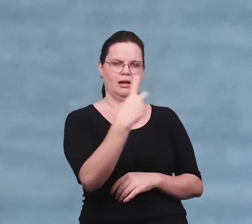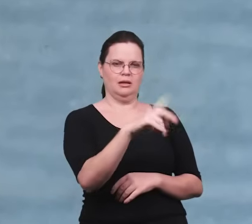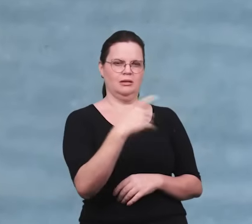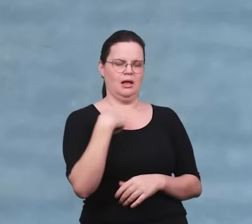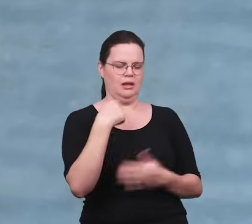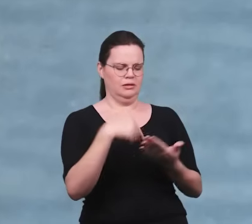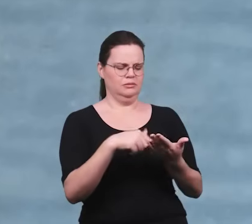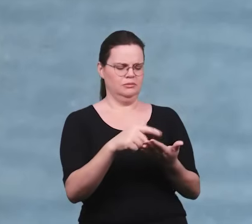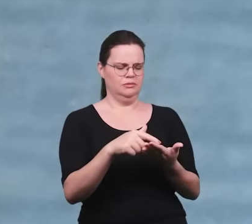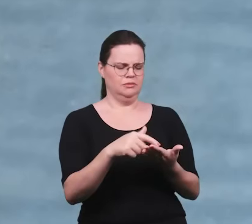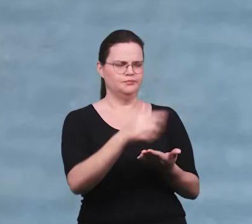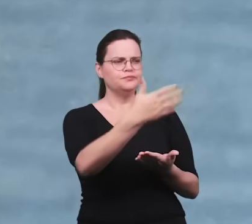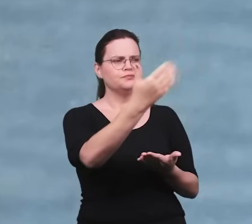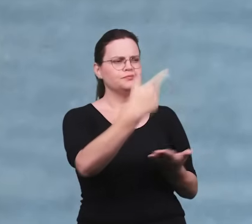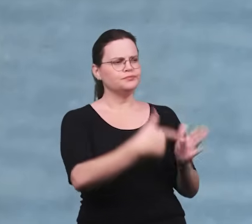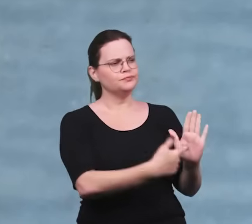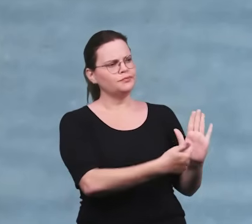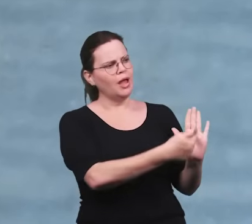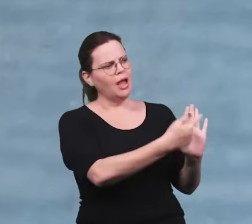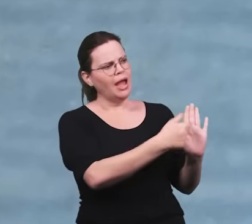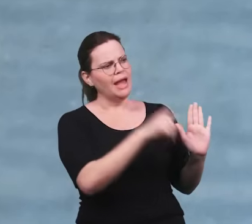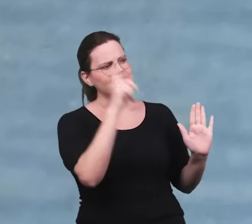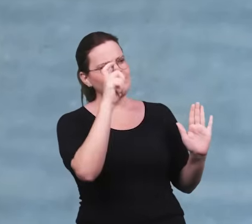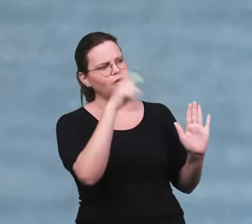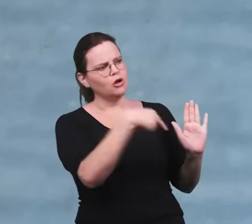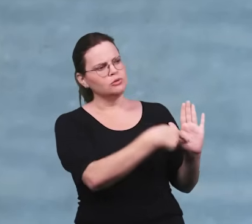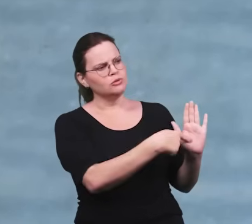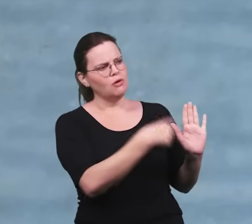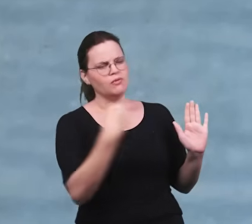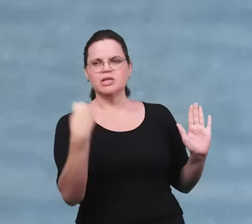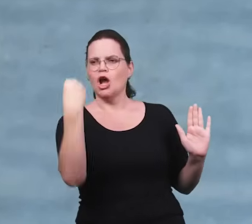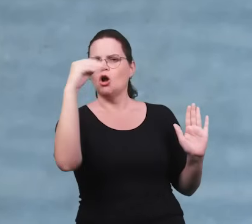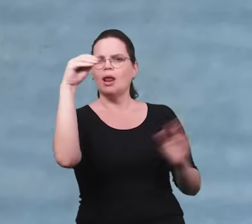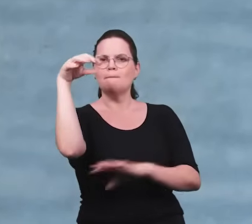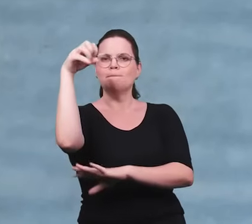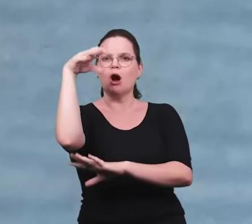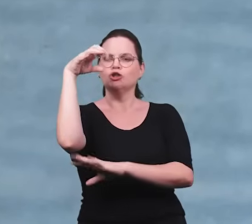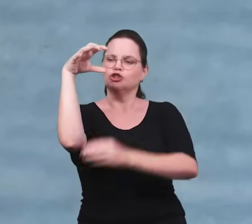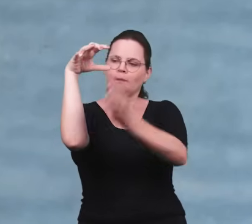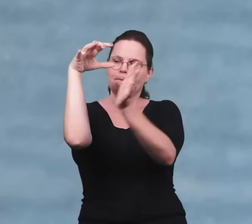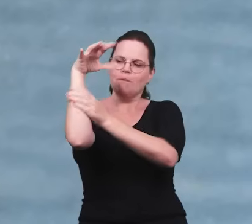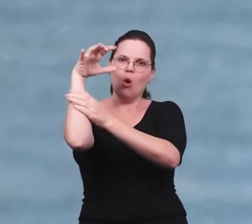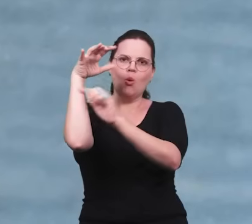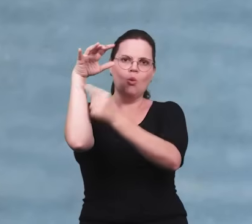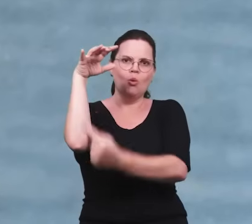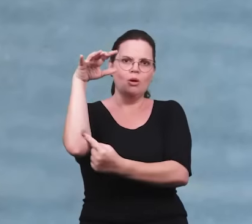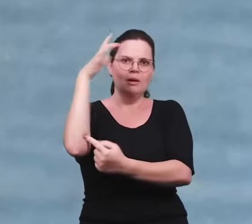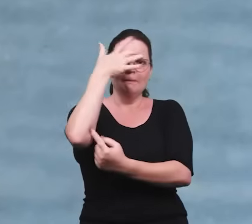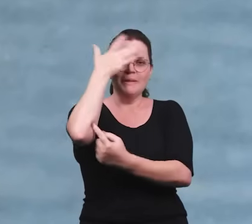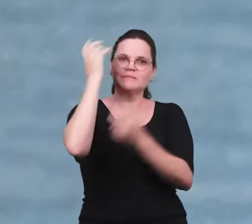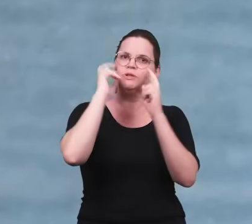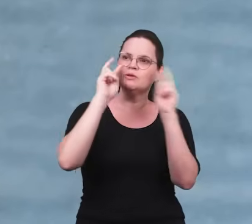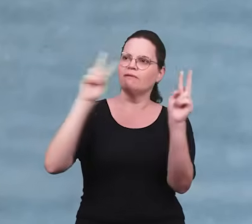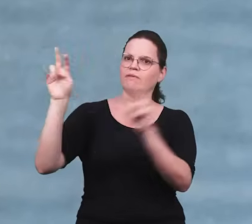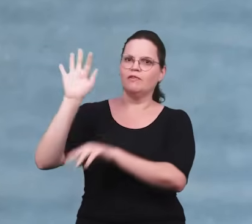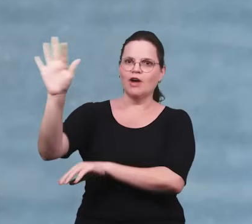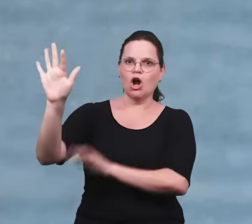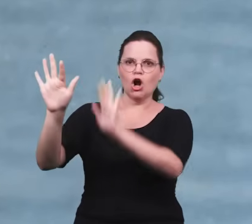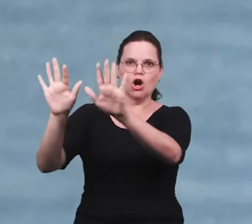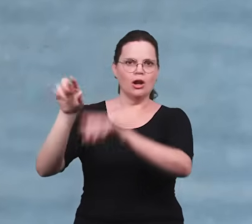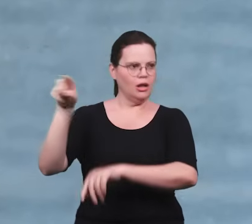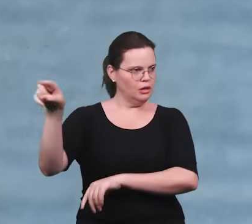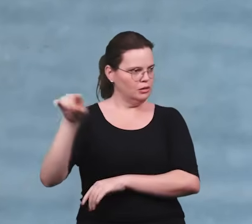cá, essa foto aqui você colaria em todos os postes aqui da cidade? Você chegaria no poste da